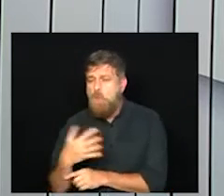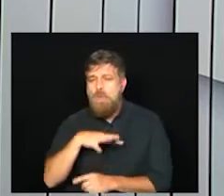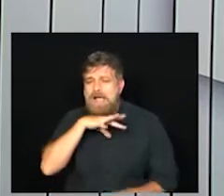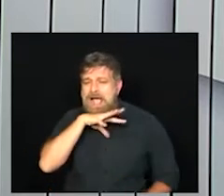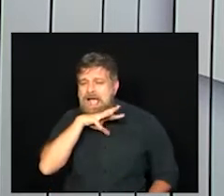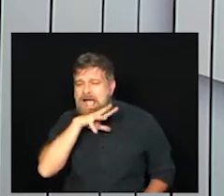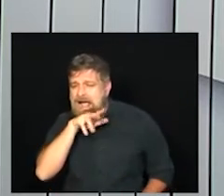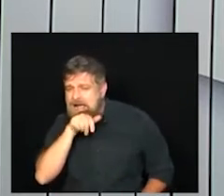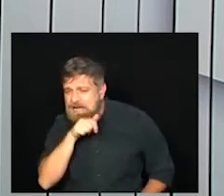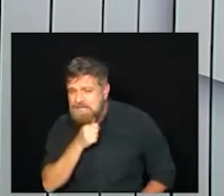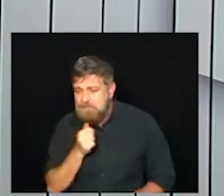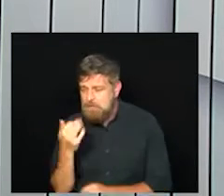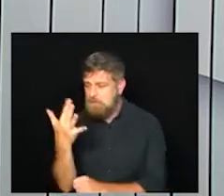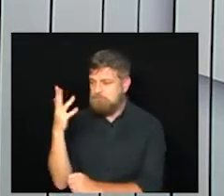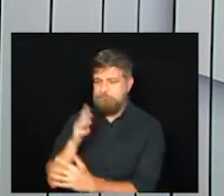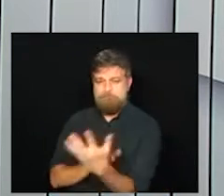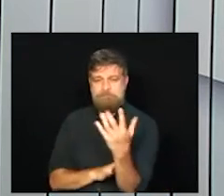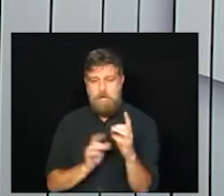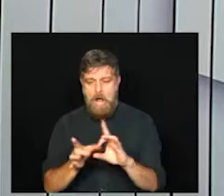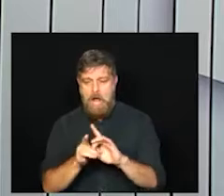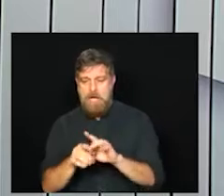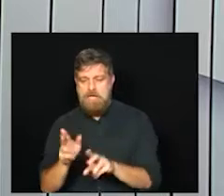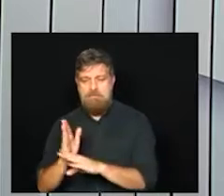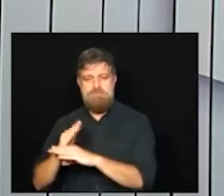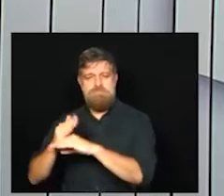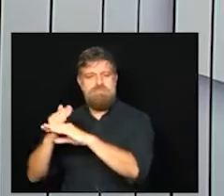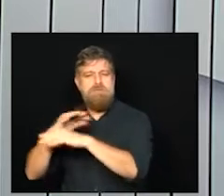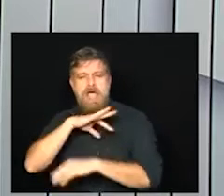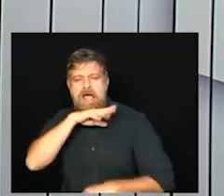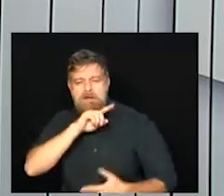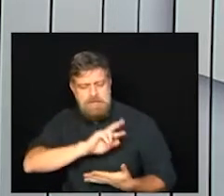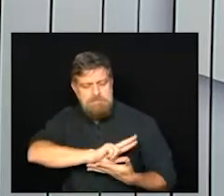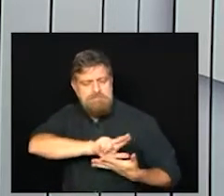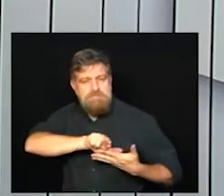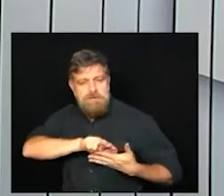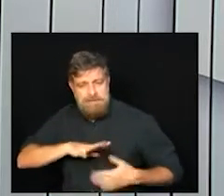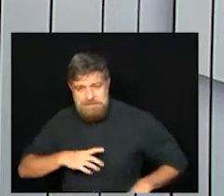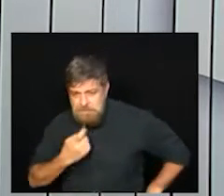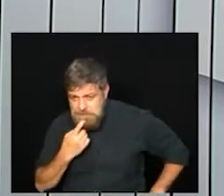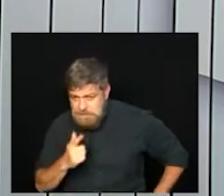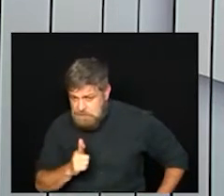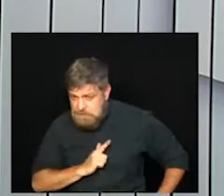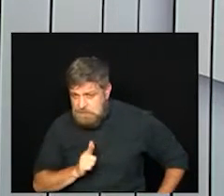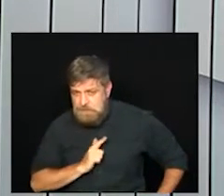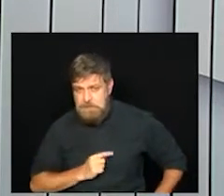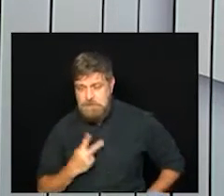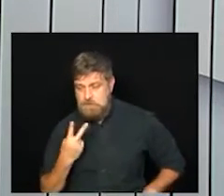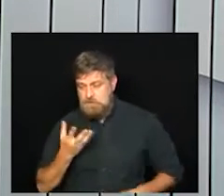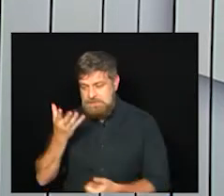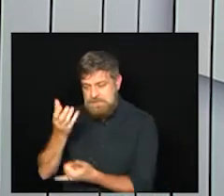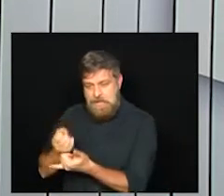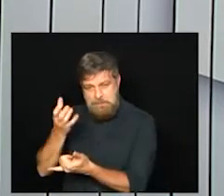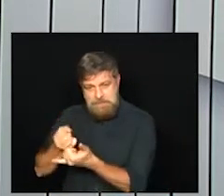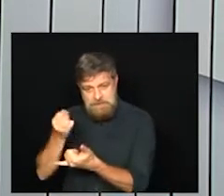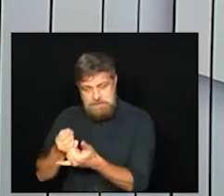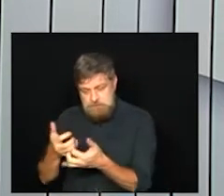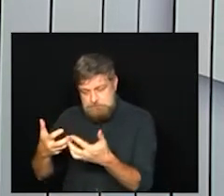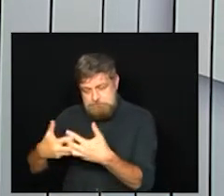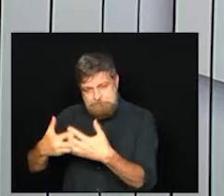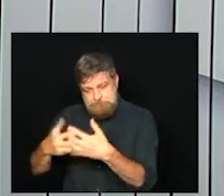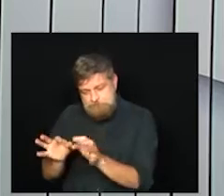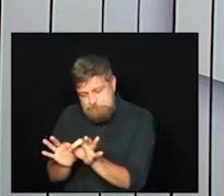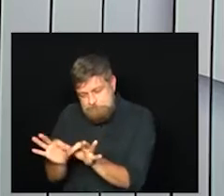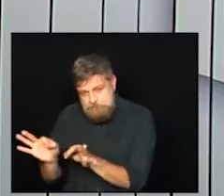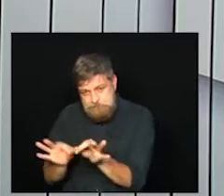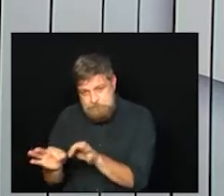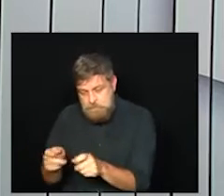animais silvestres e quais espécies tem aqui em Campinas? 2 aplicativos foram desenvolvidos